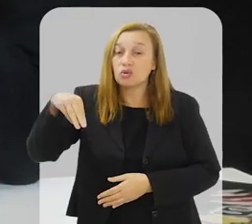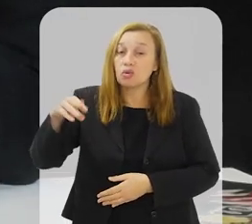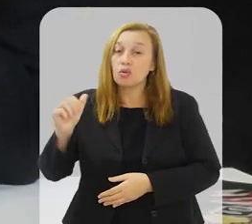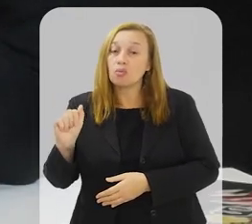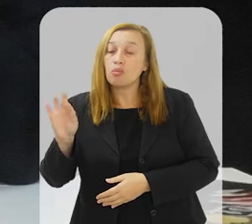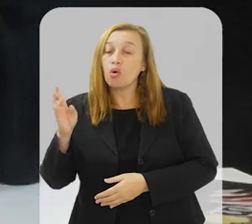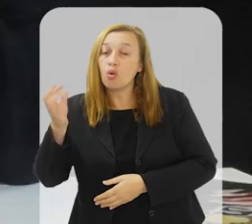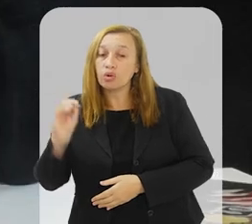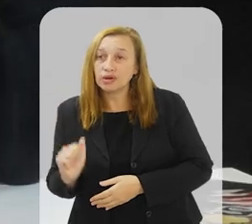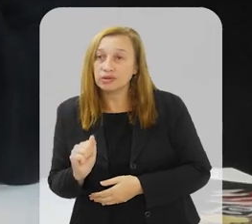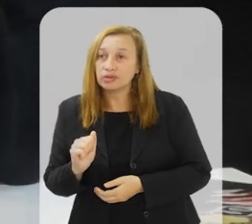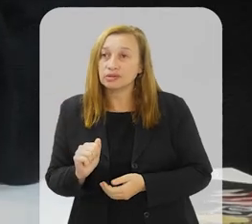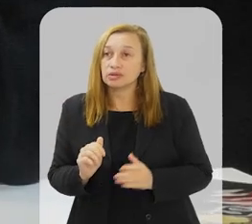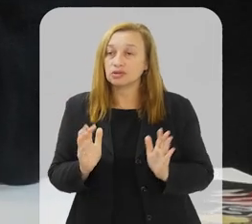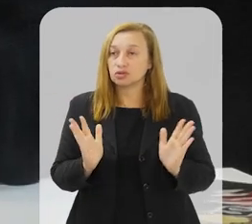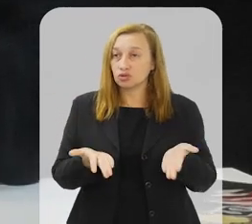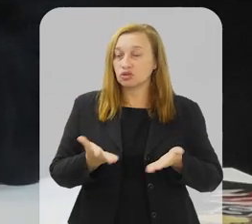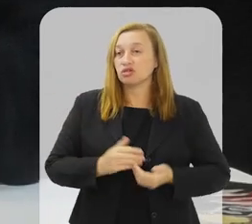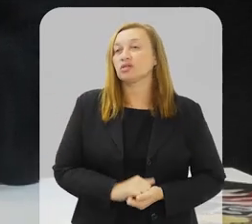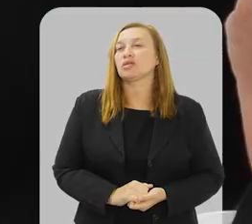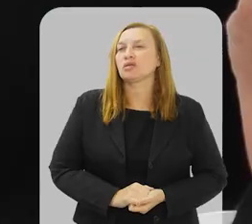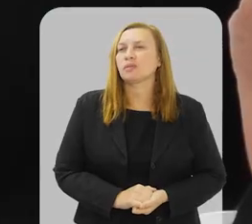pro Márcio Moura menino